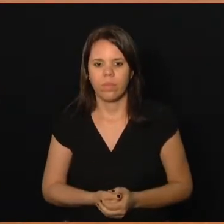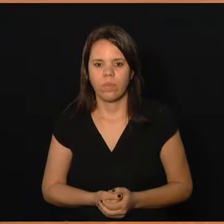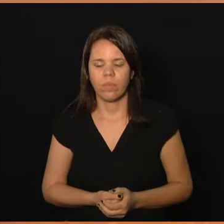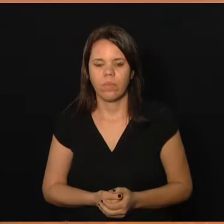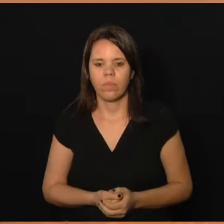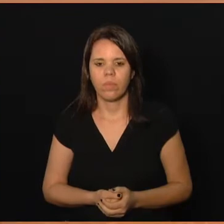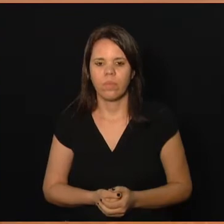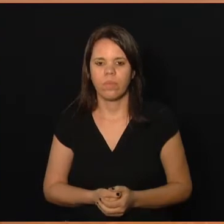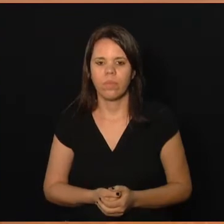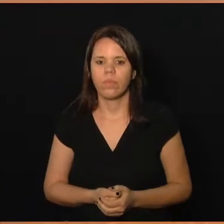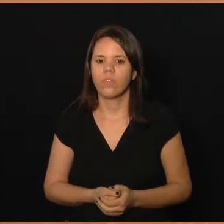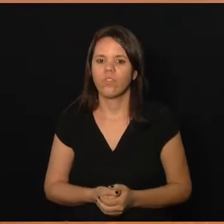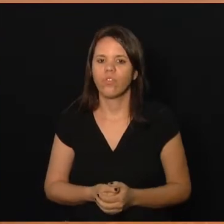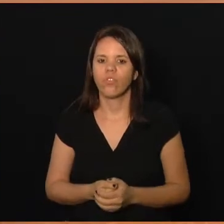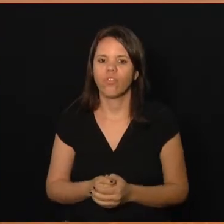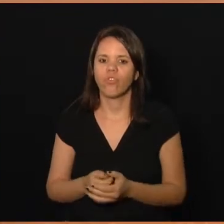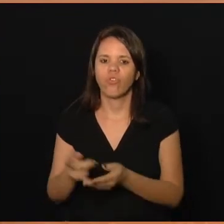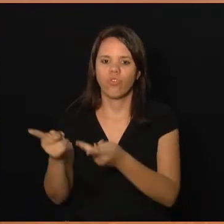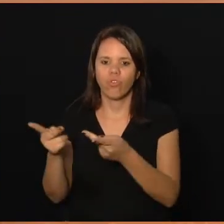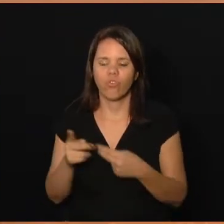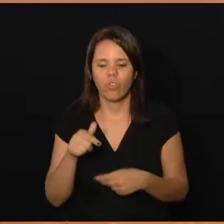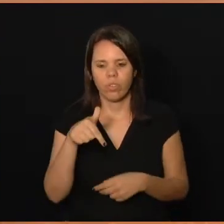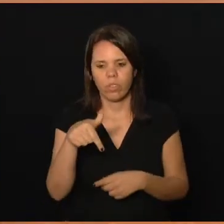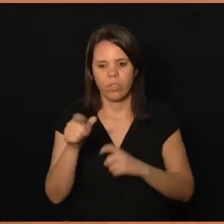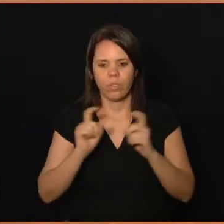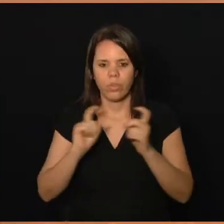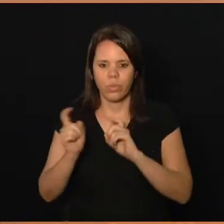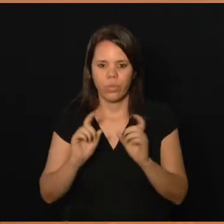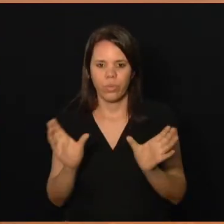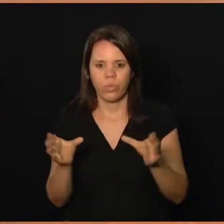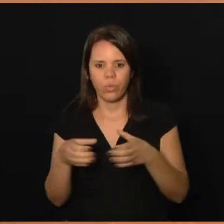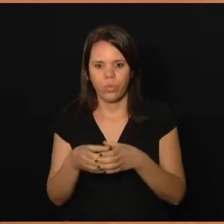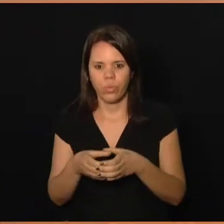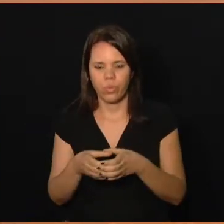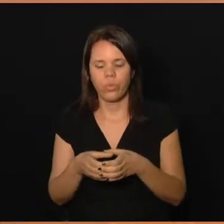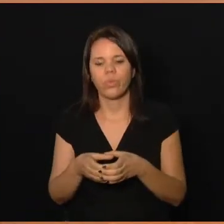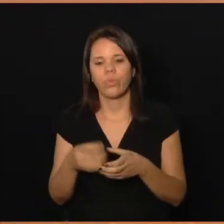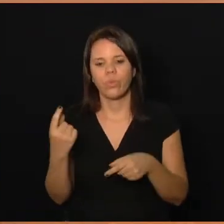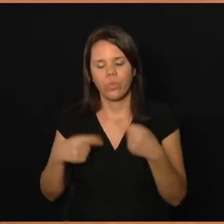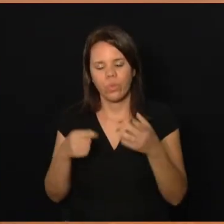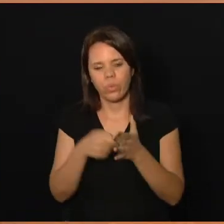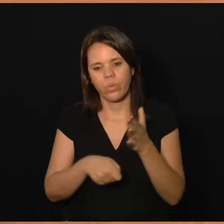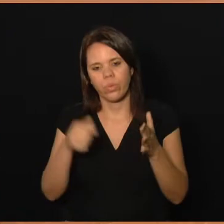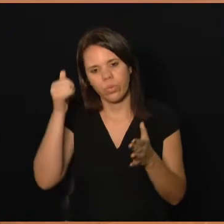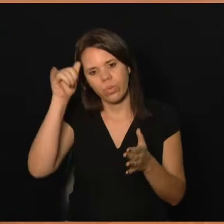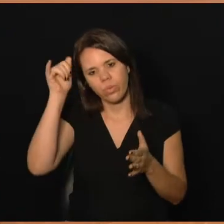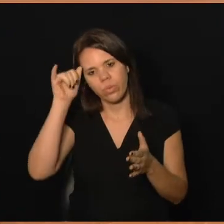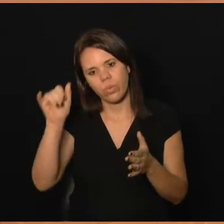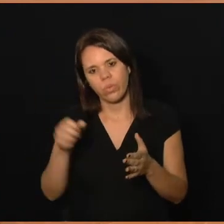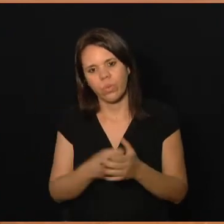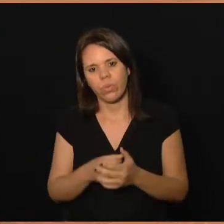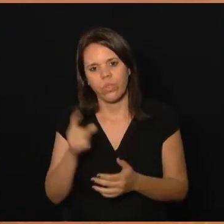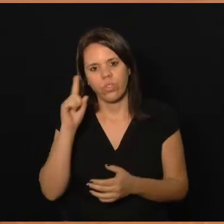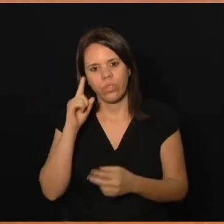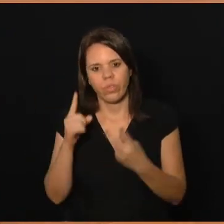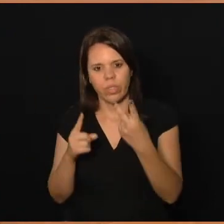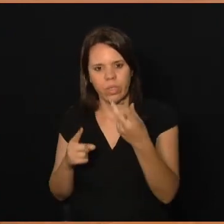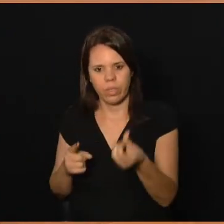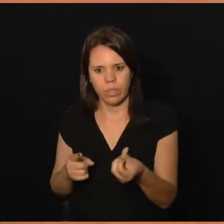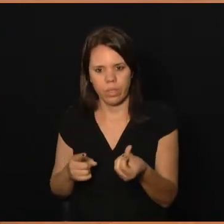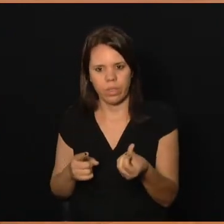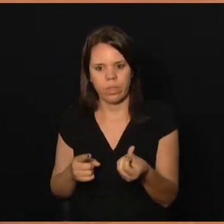convocados para a 7ª reunião ordinária da Comissão de Política de Prevenção às Drogas, que vai ser realizada dia 26 de